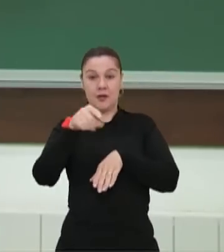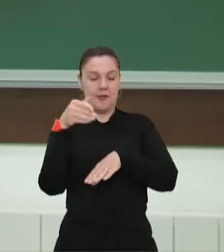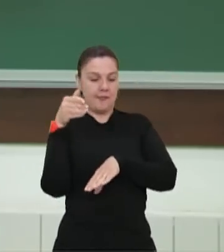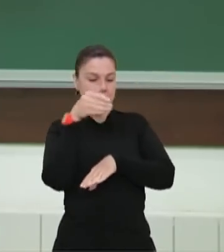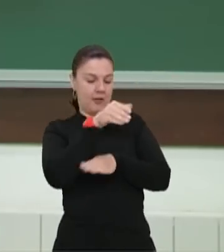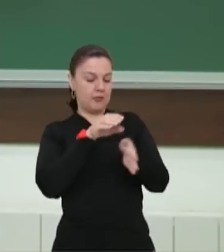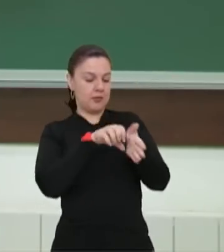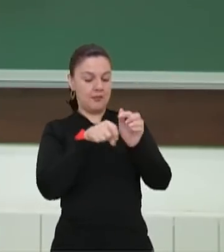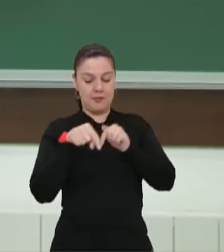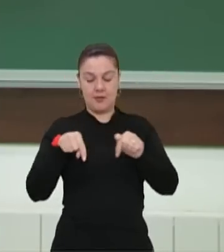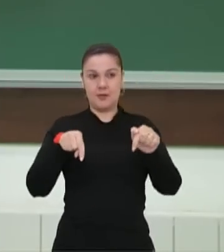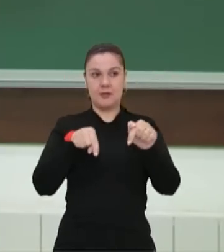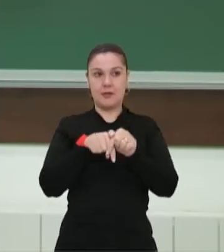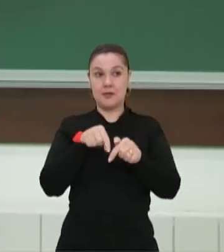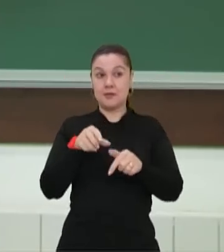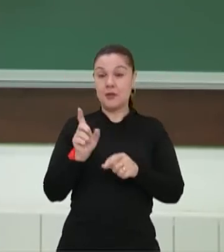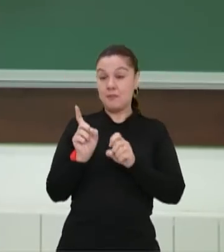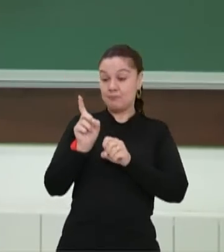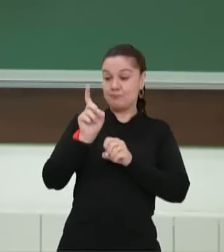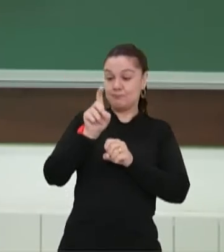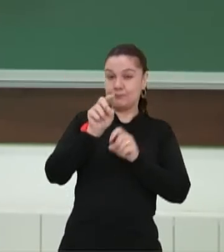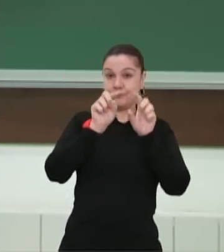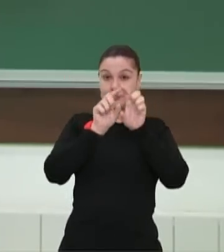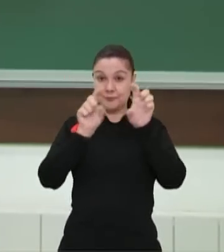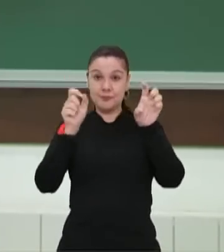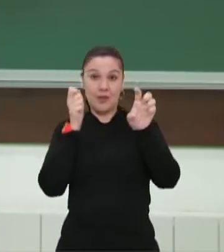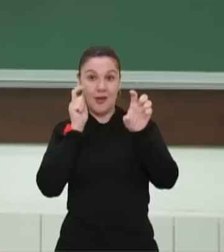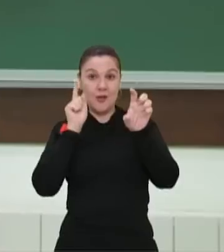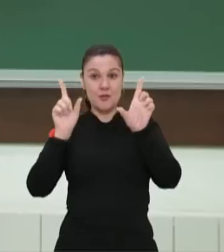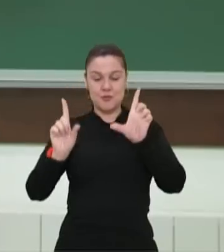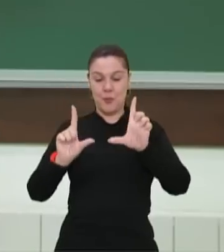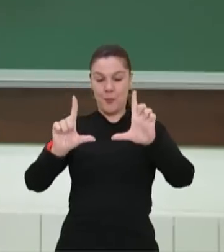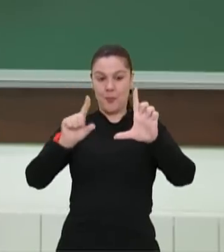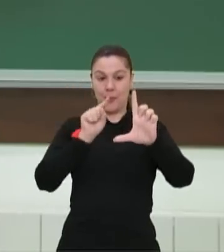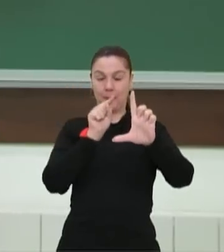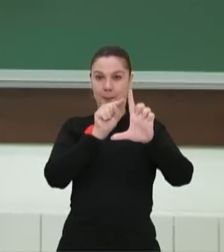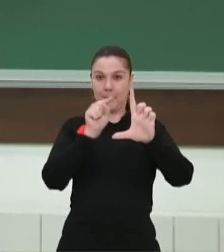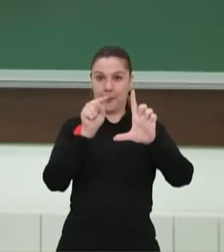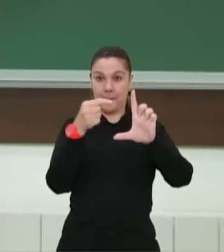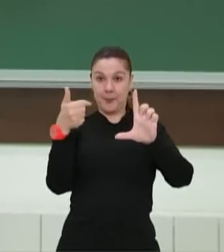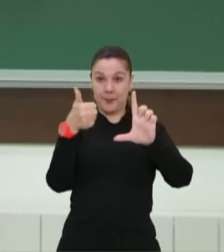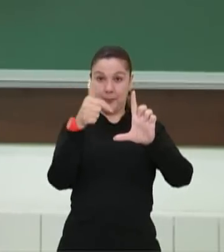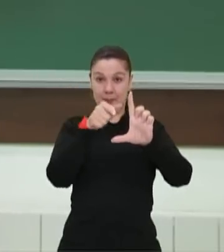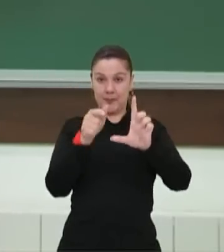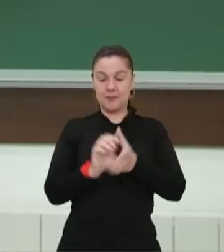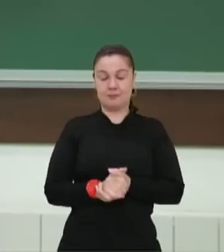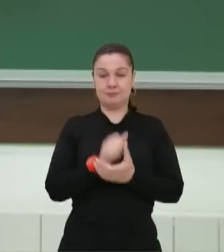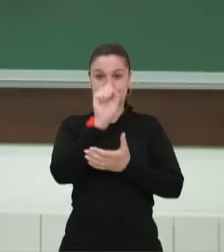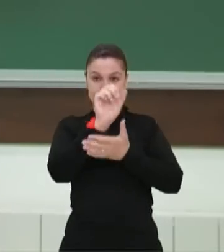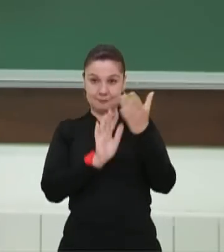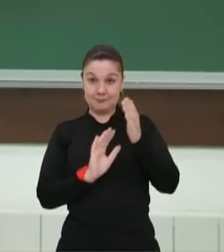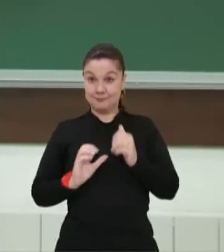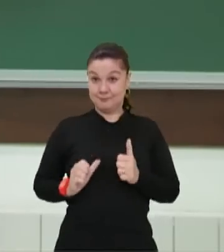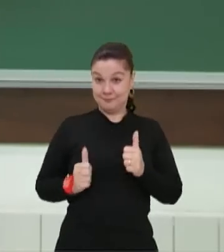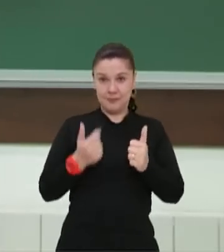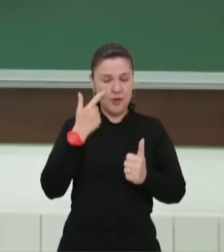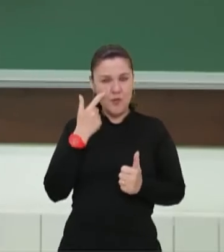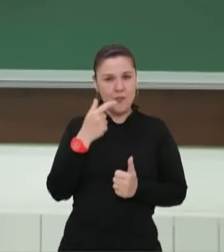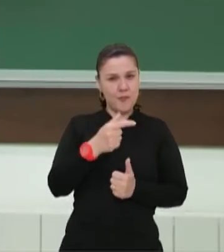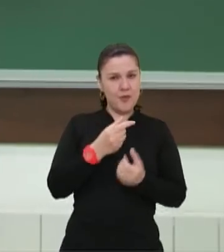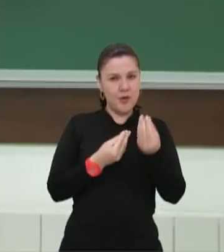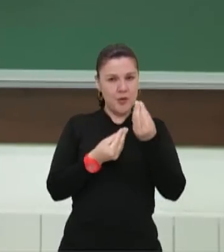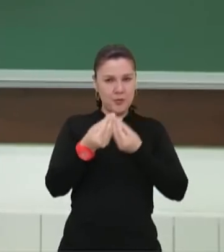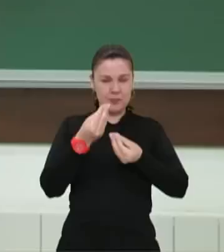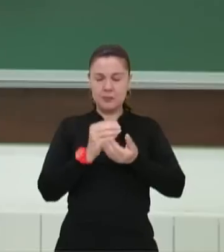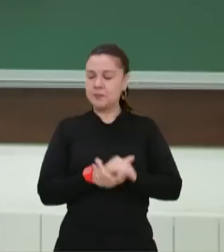lá no Classroom, garantam a presença de vocês. Agora está no primeiro link, depois que você acessa as atividades. Vamos iniciar